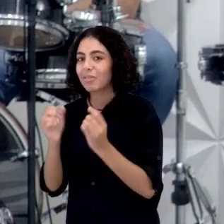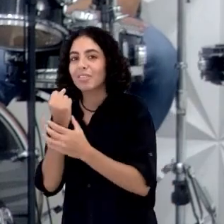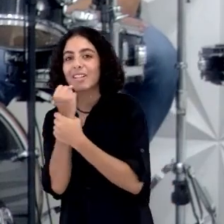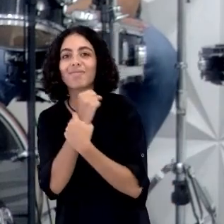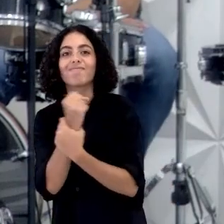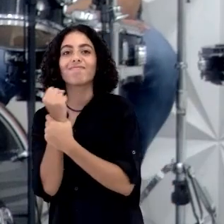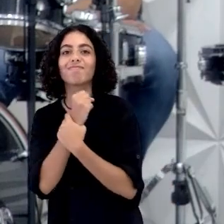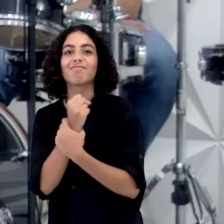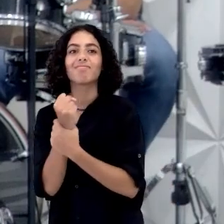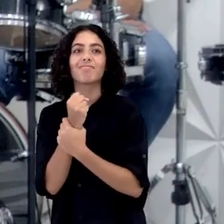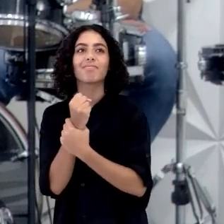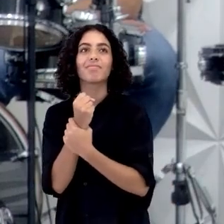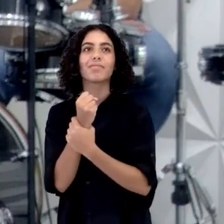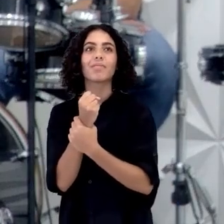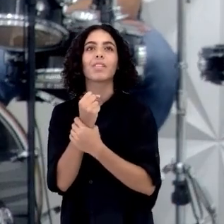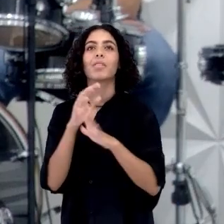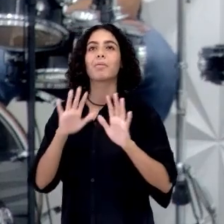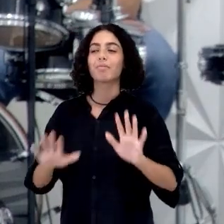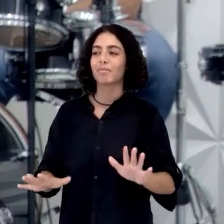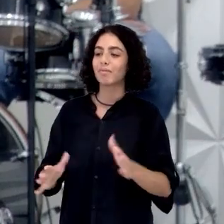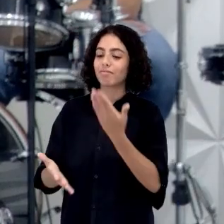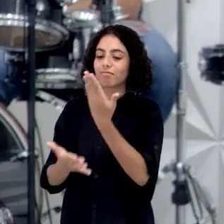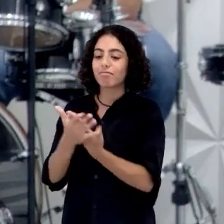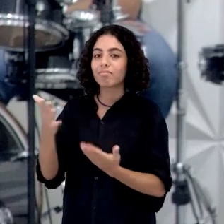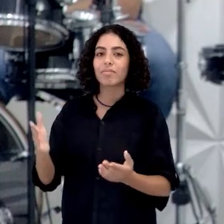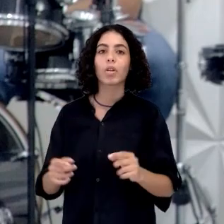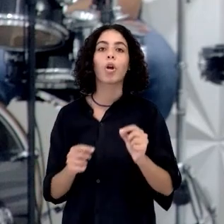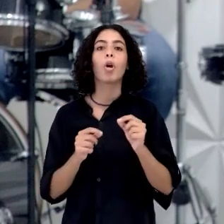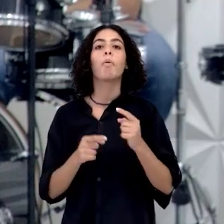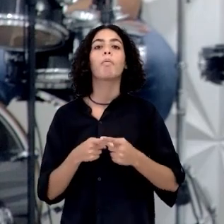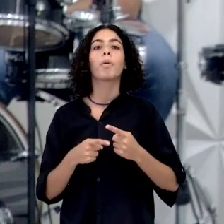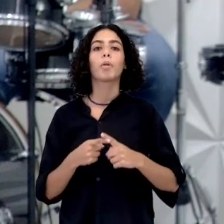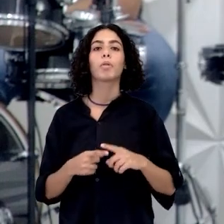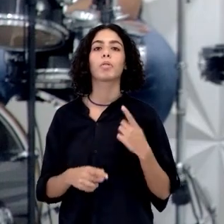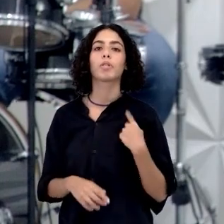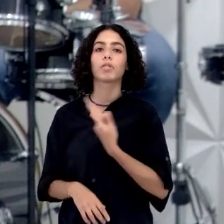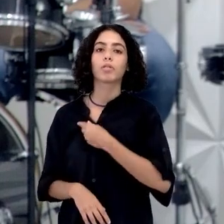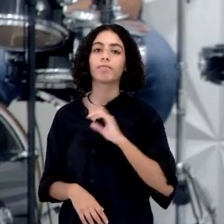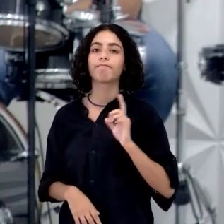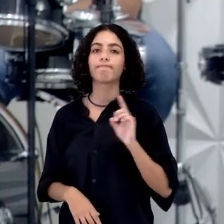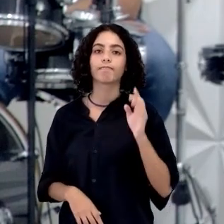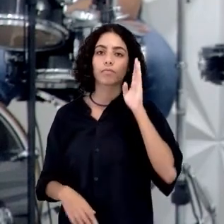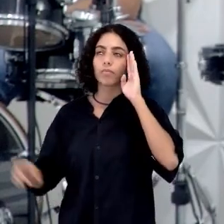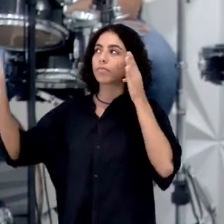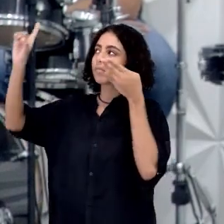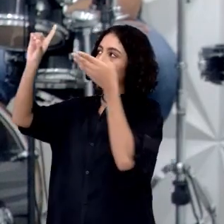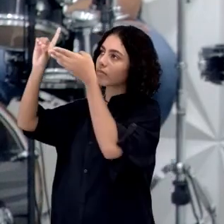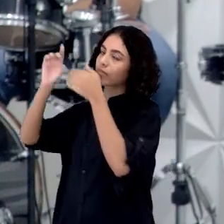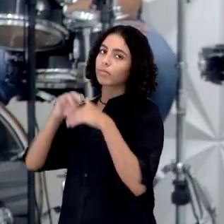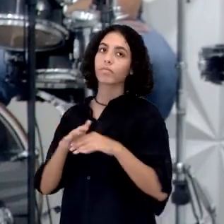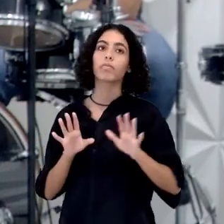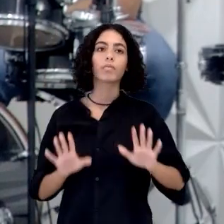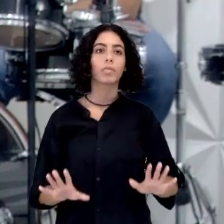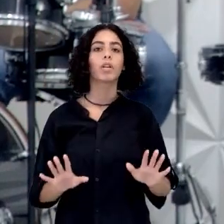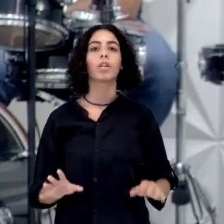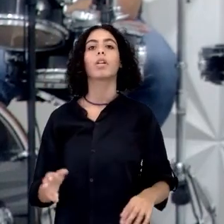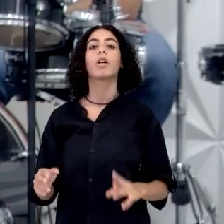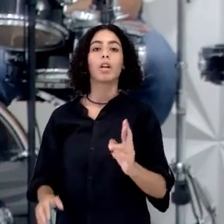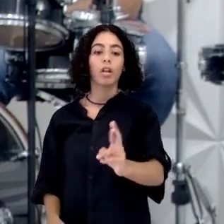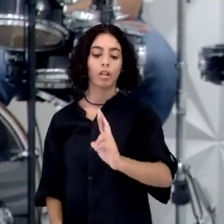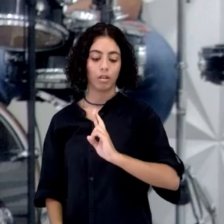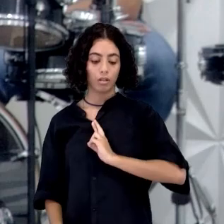eficazes. Mas a resposta para isso, a resposta da segurança, né, como proteger a nossa família dos males do